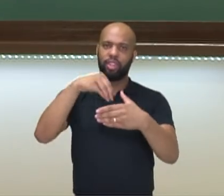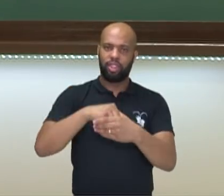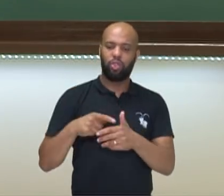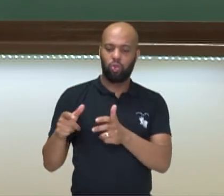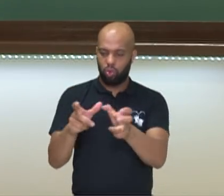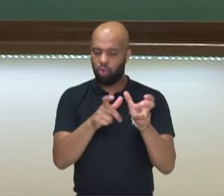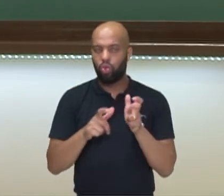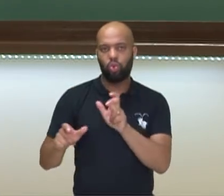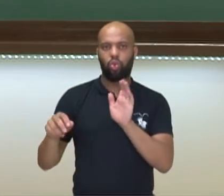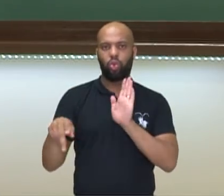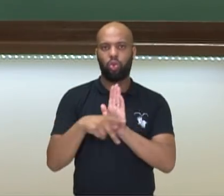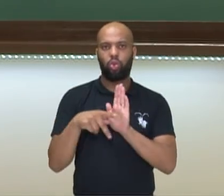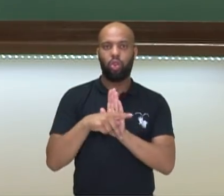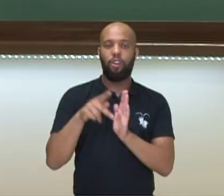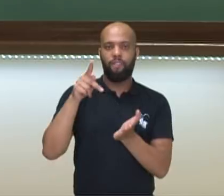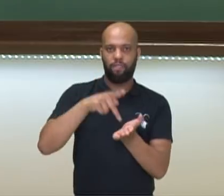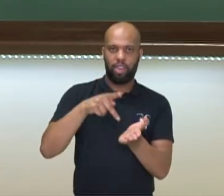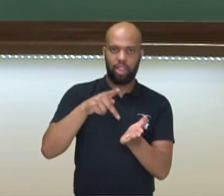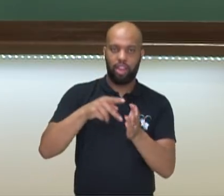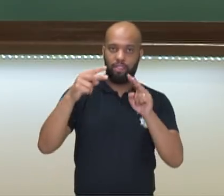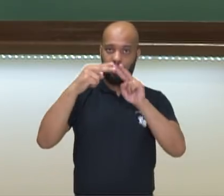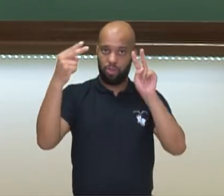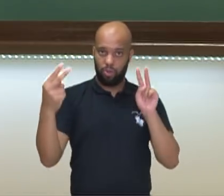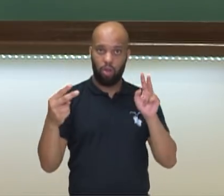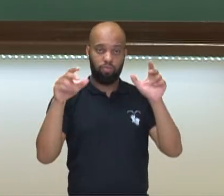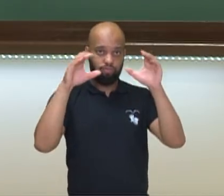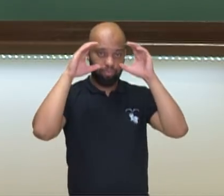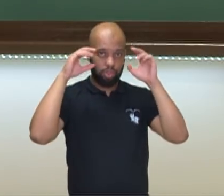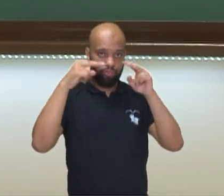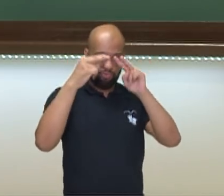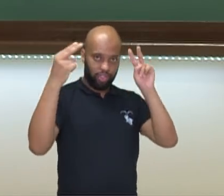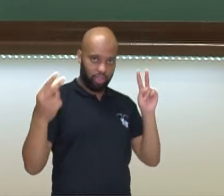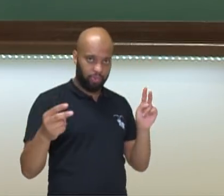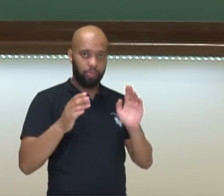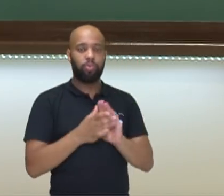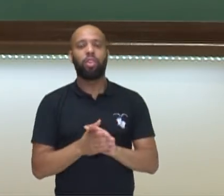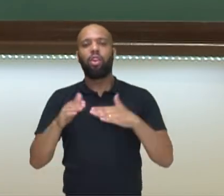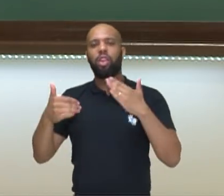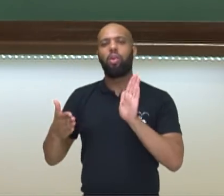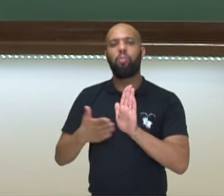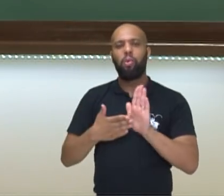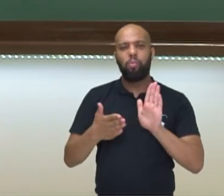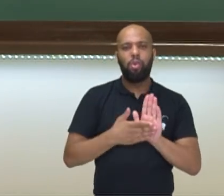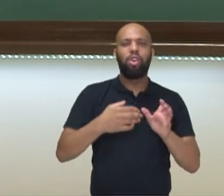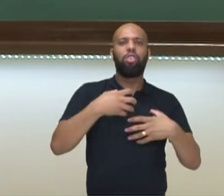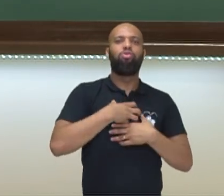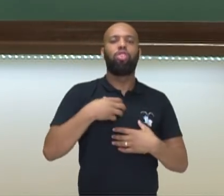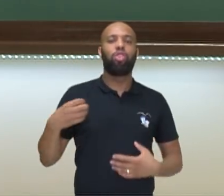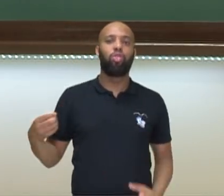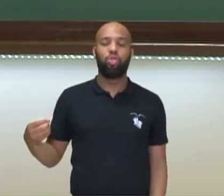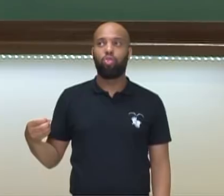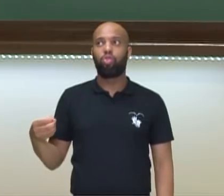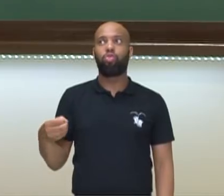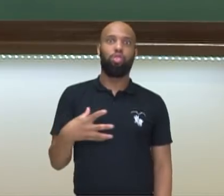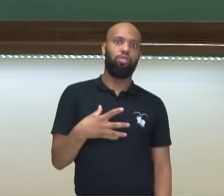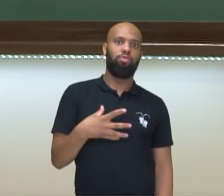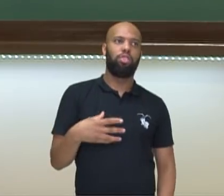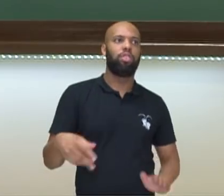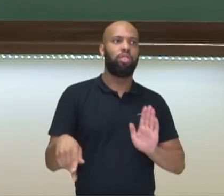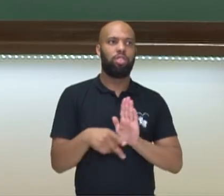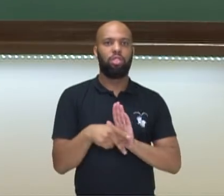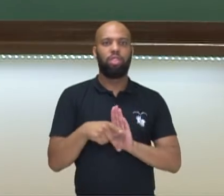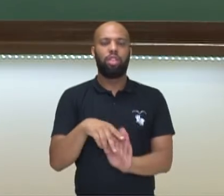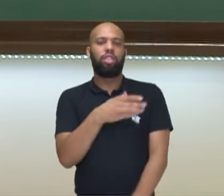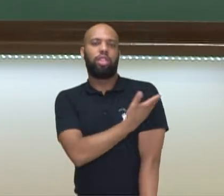da realidade virtual. Então, esse é só um exemplo de uma proposta totalmente inovadora para